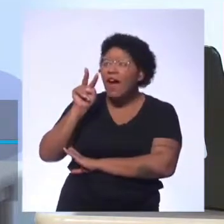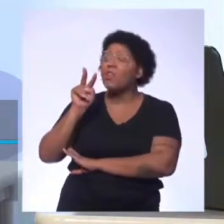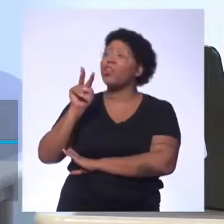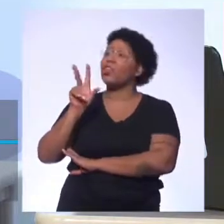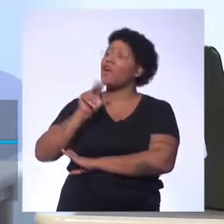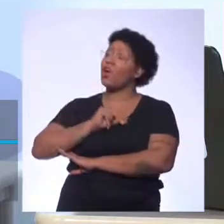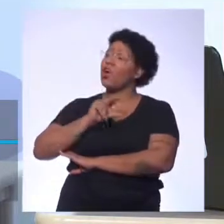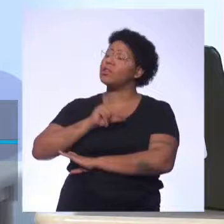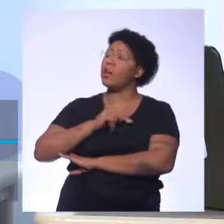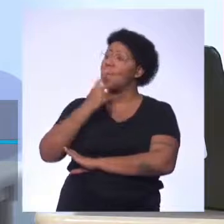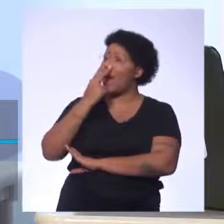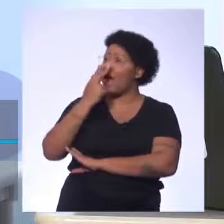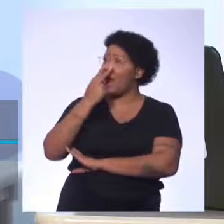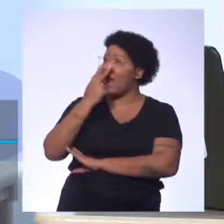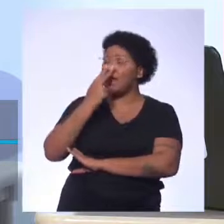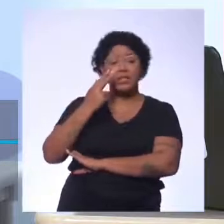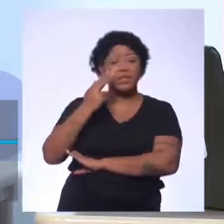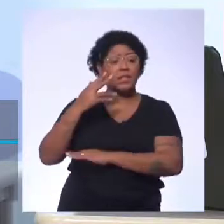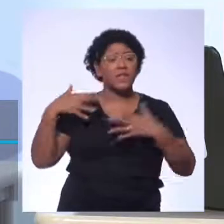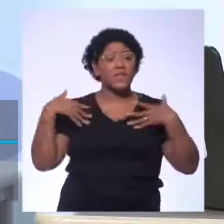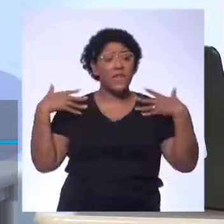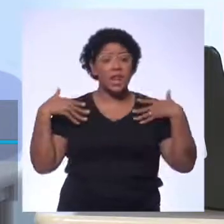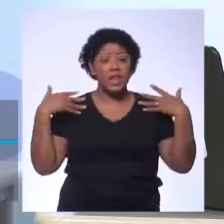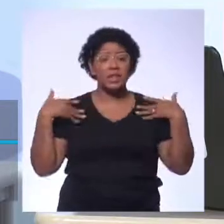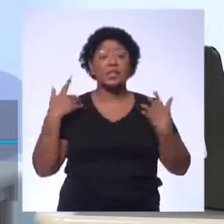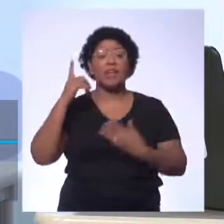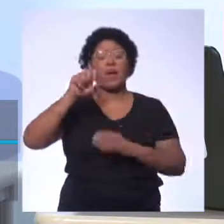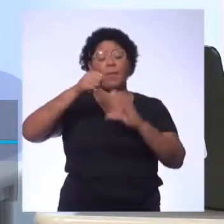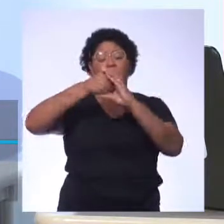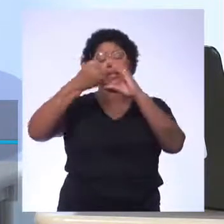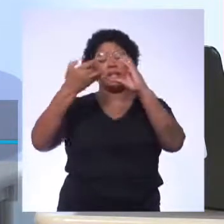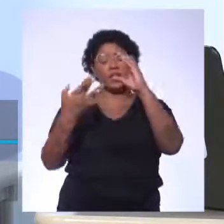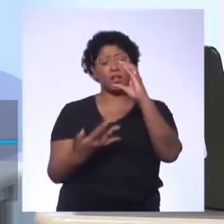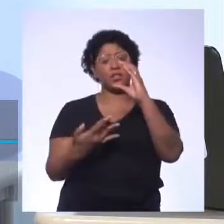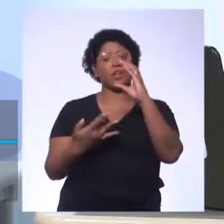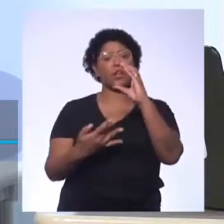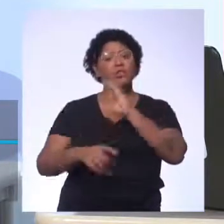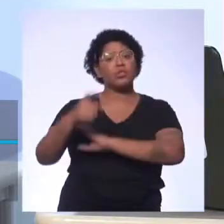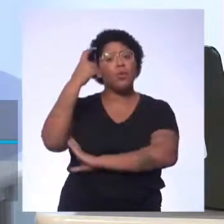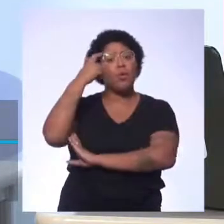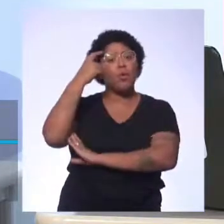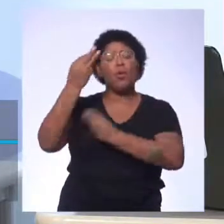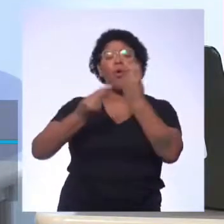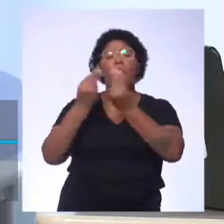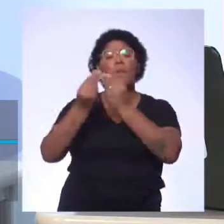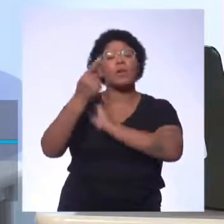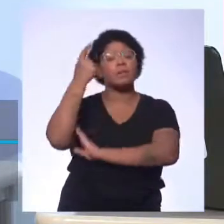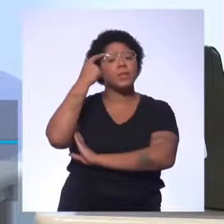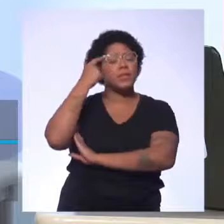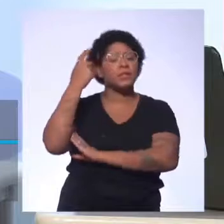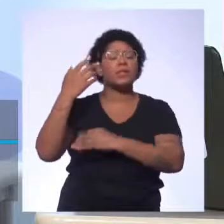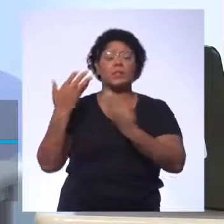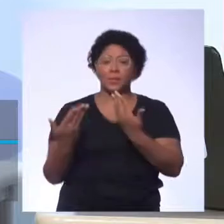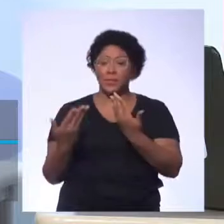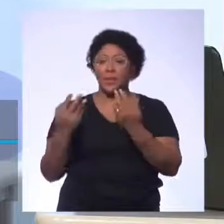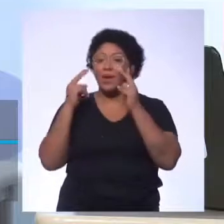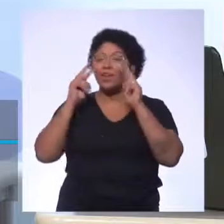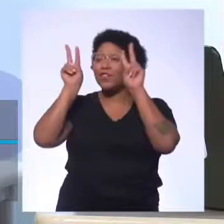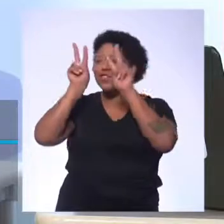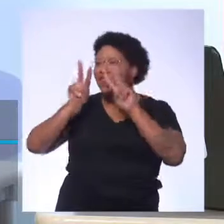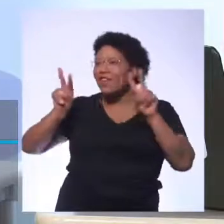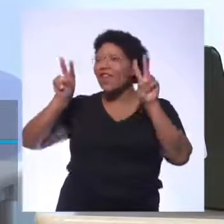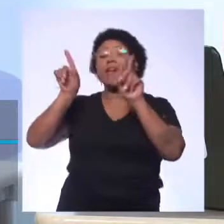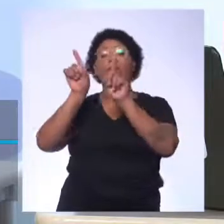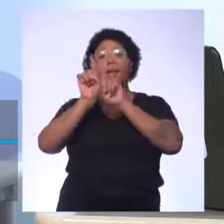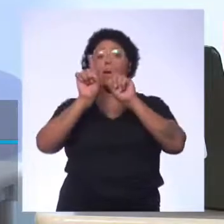Feliz, então, é uma característica psicológica, não dá para medir, né? Não dá para você falar especificamente, mas você consegue, dentro de um